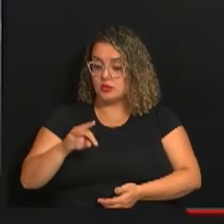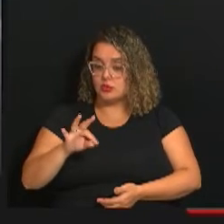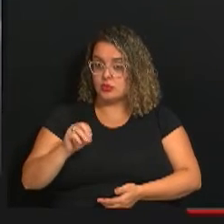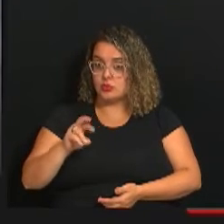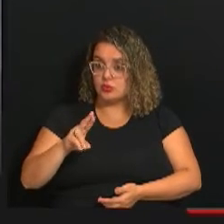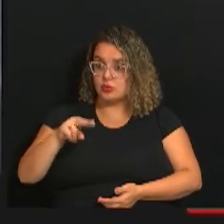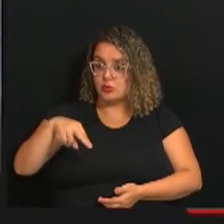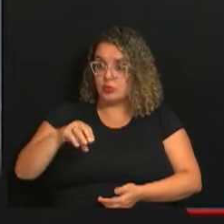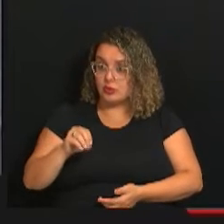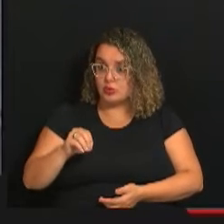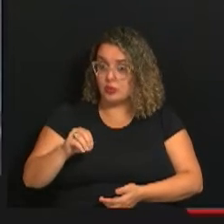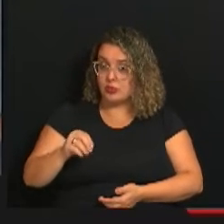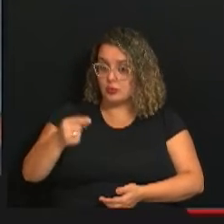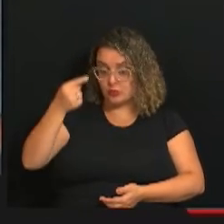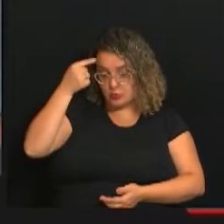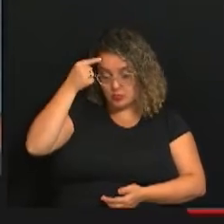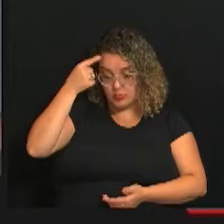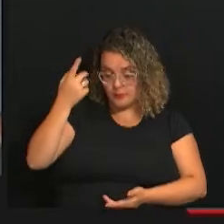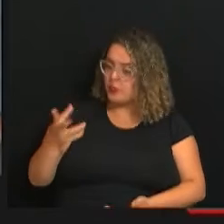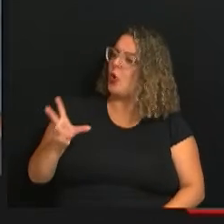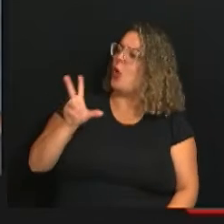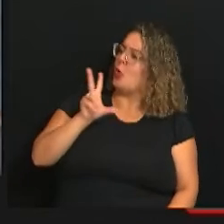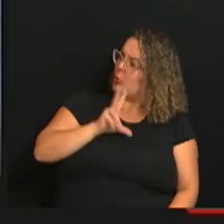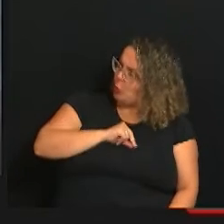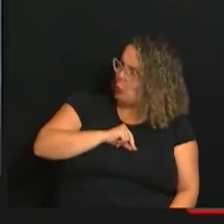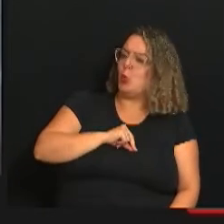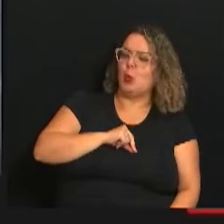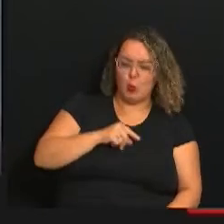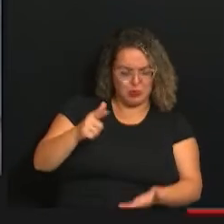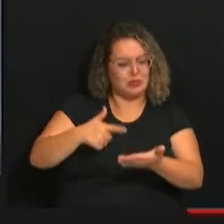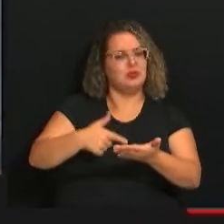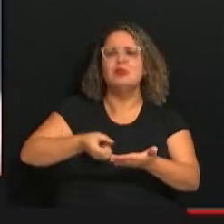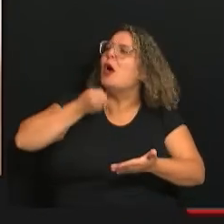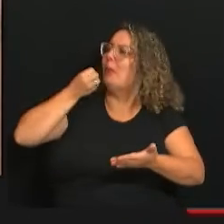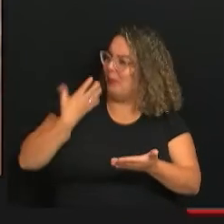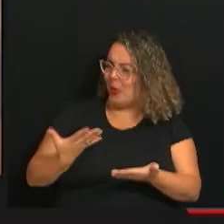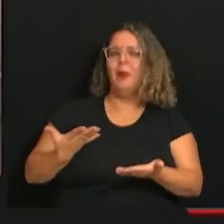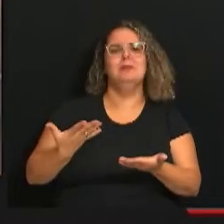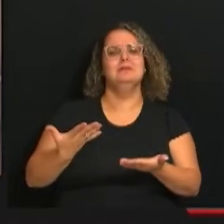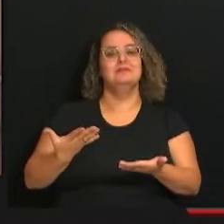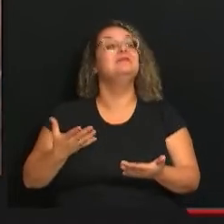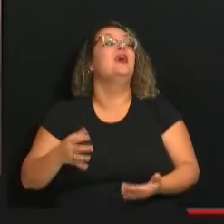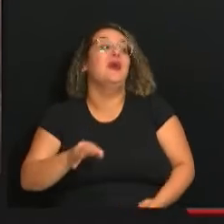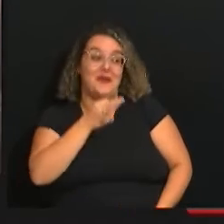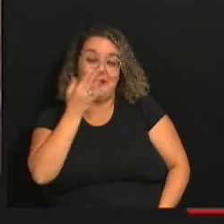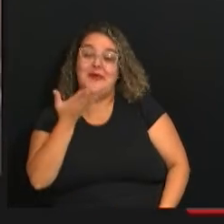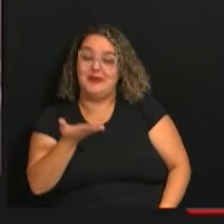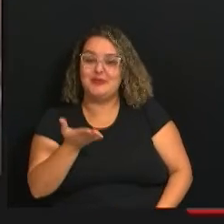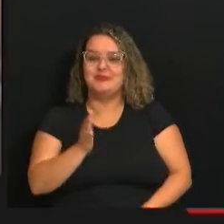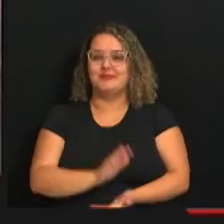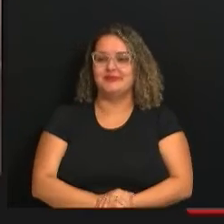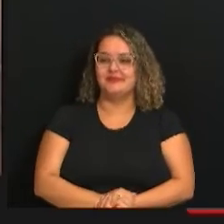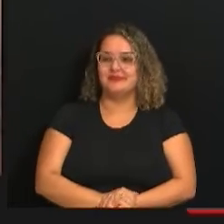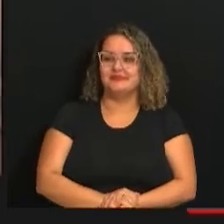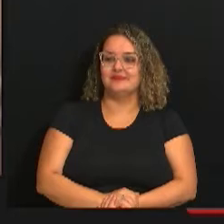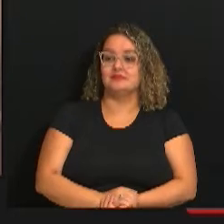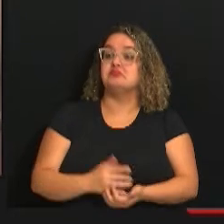escrita, de livro, de publicação, de capa. E eu falei: olha, eu acho que eu posso fazer isso. Eu